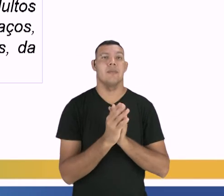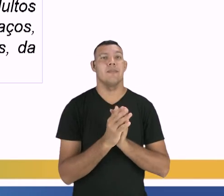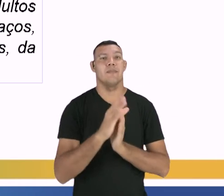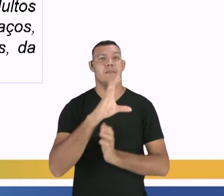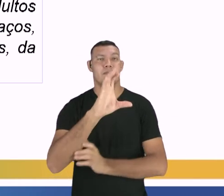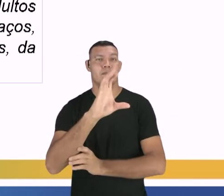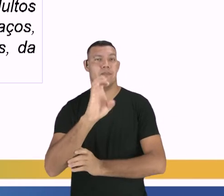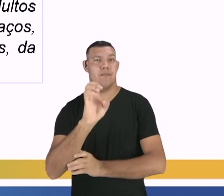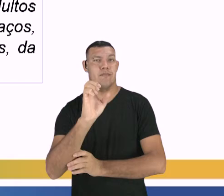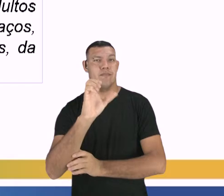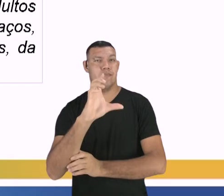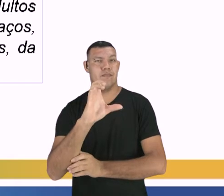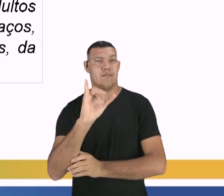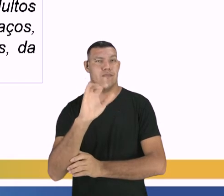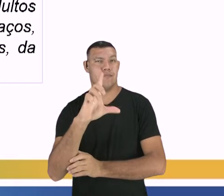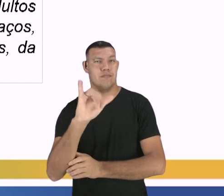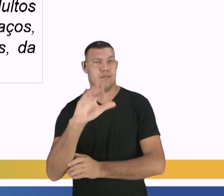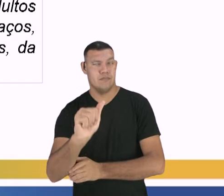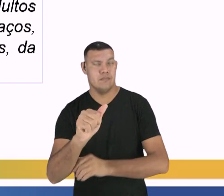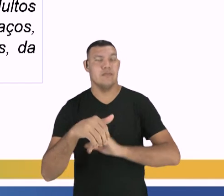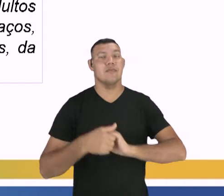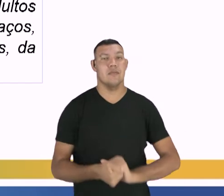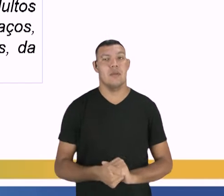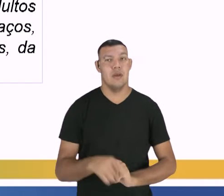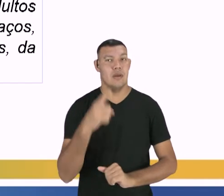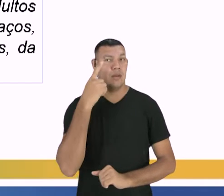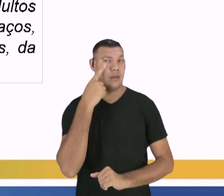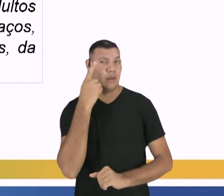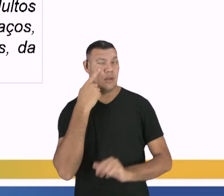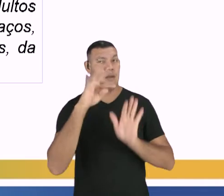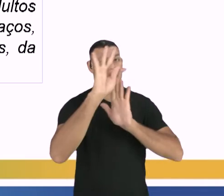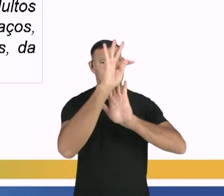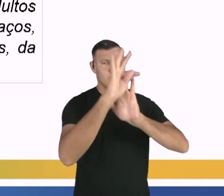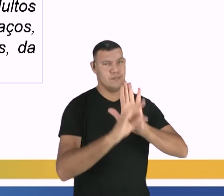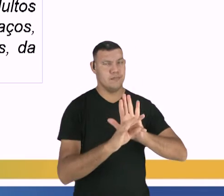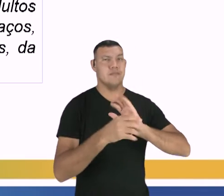Meirelles. Observem que no texto eu tenho essa